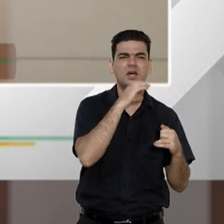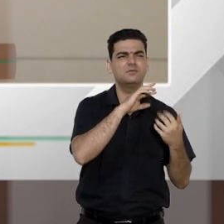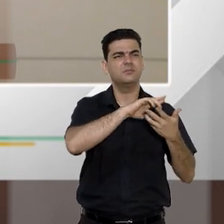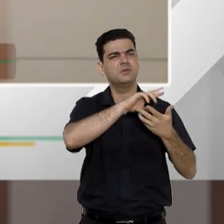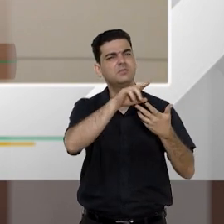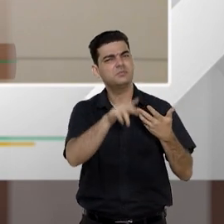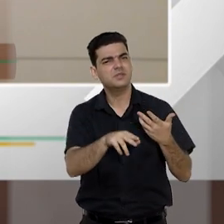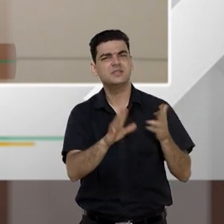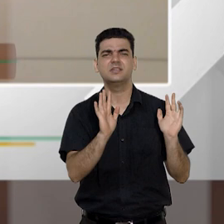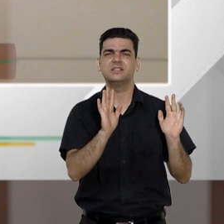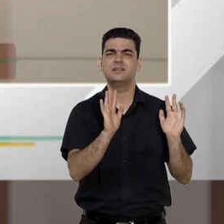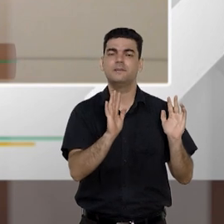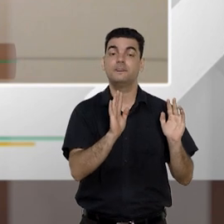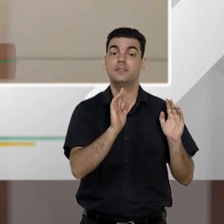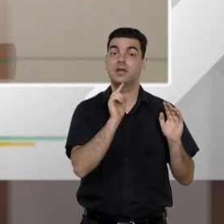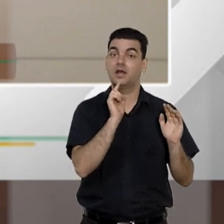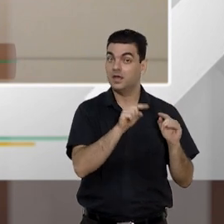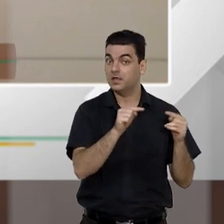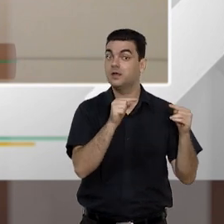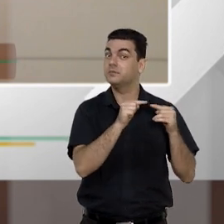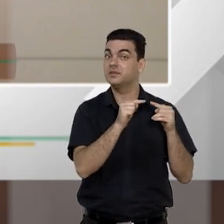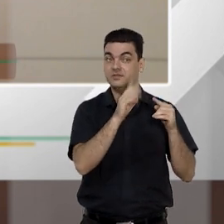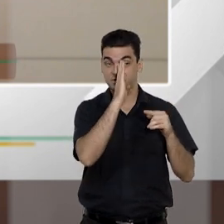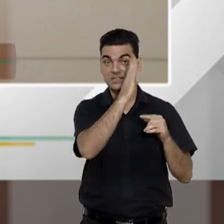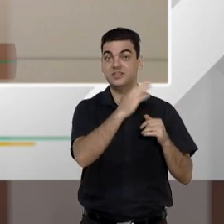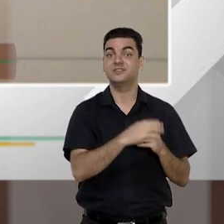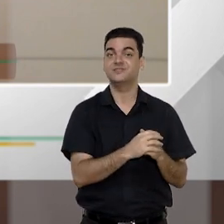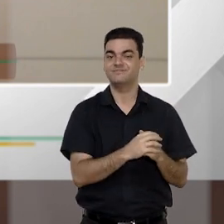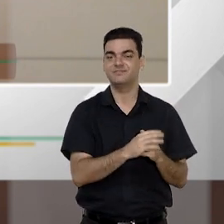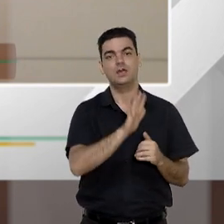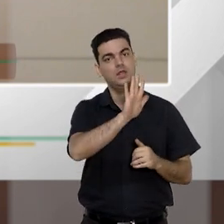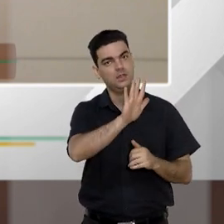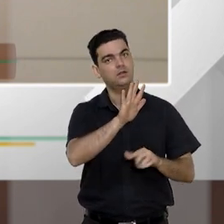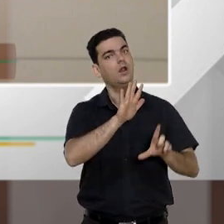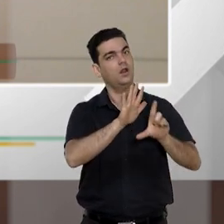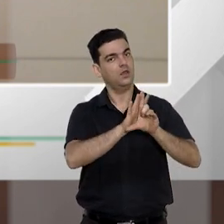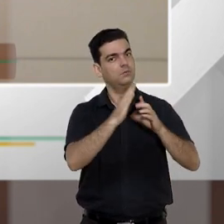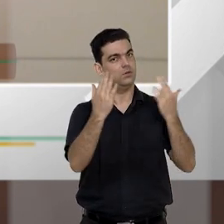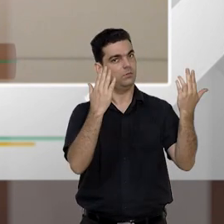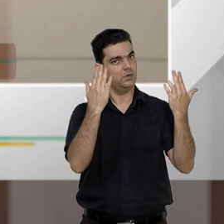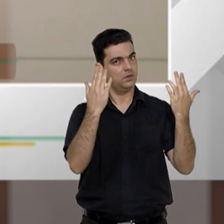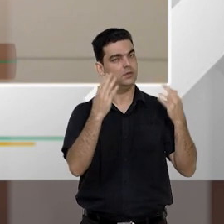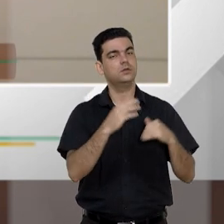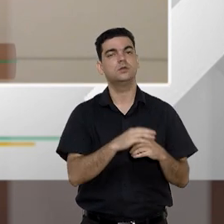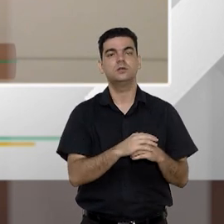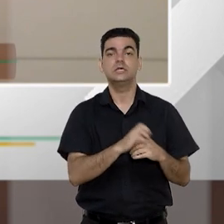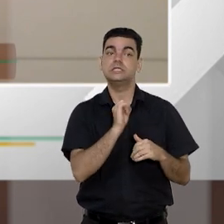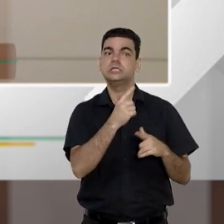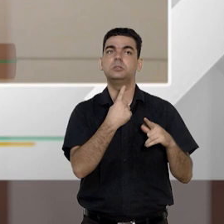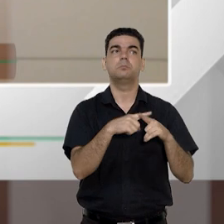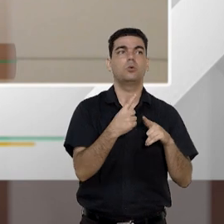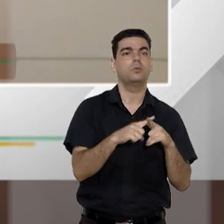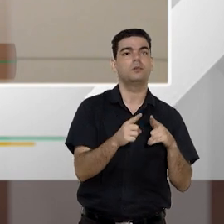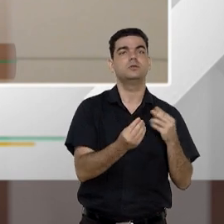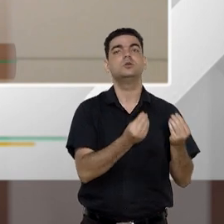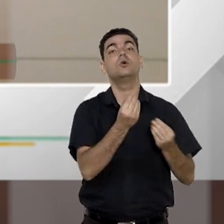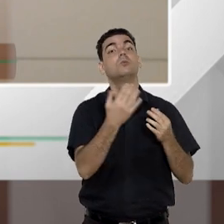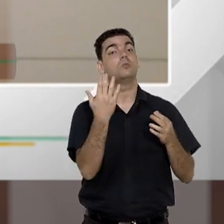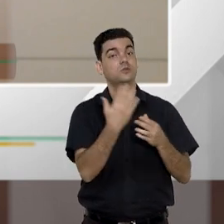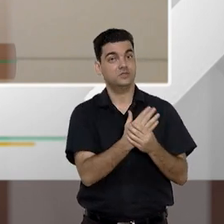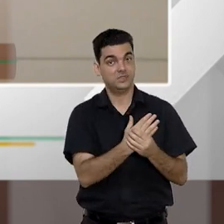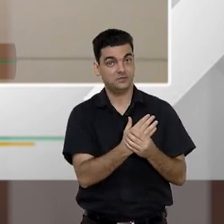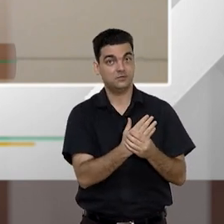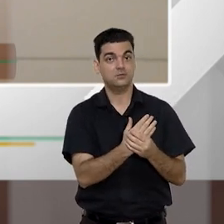como celeridade, simplicidade e formalidade. E isso, se não houver uma vedação expressa no microsistema ou